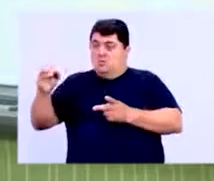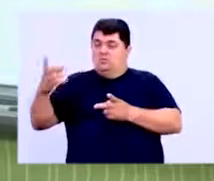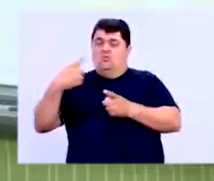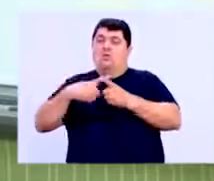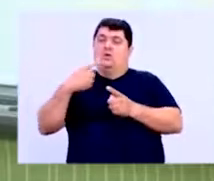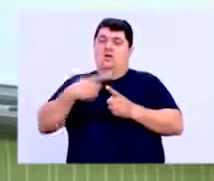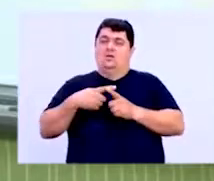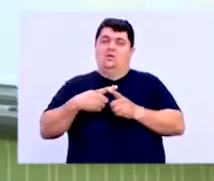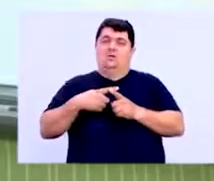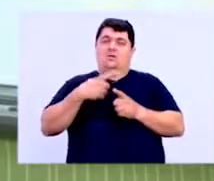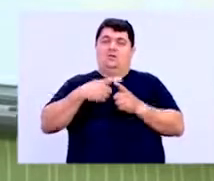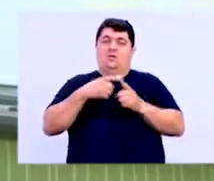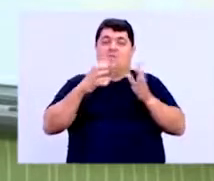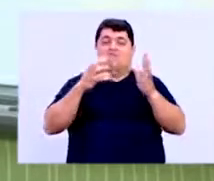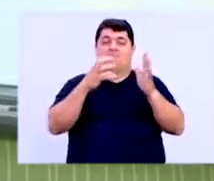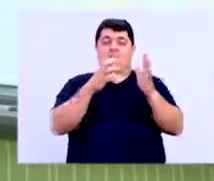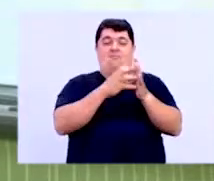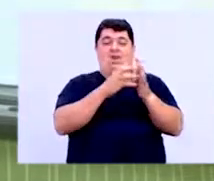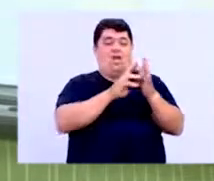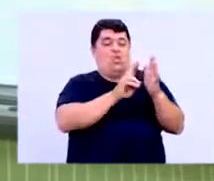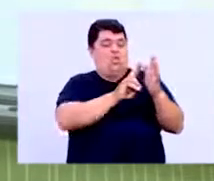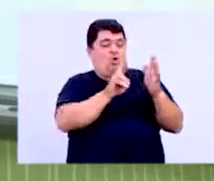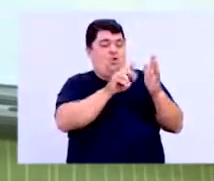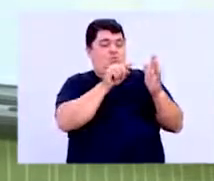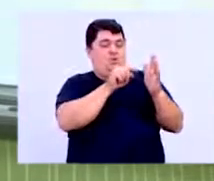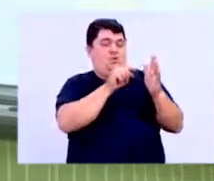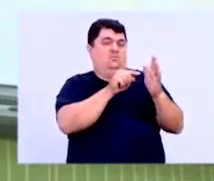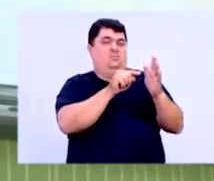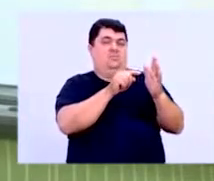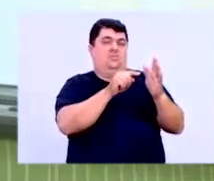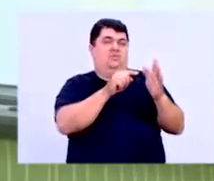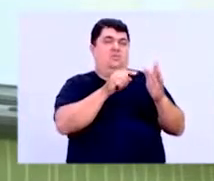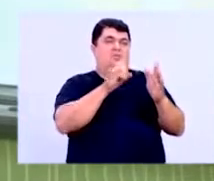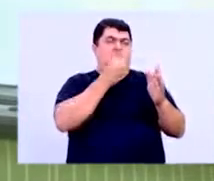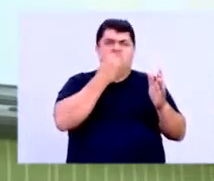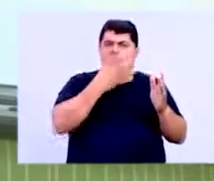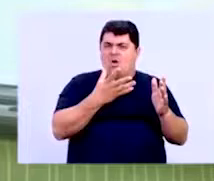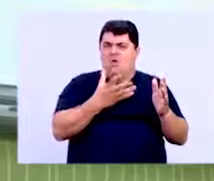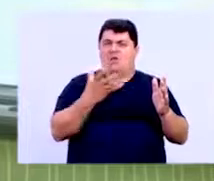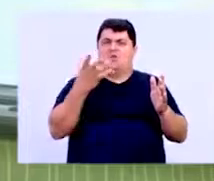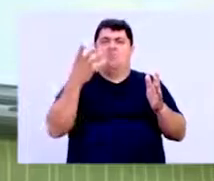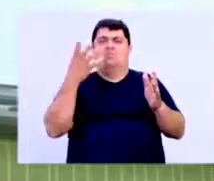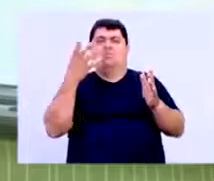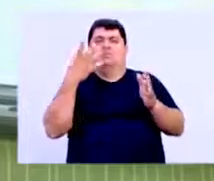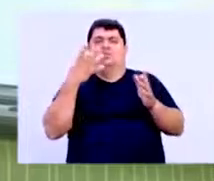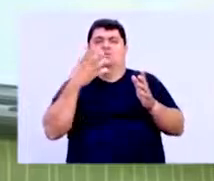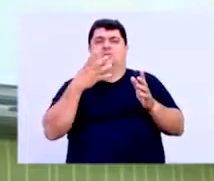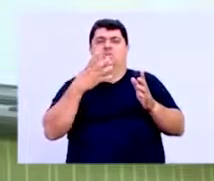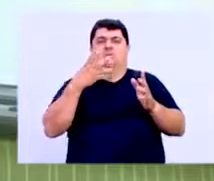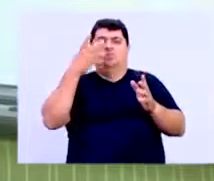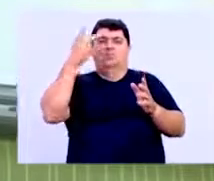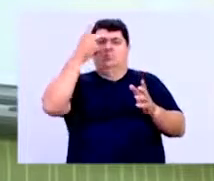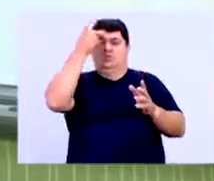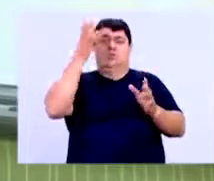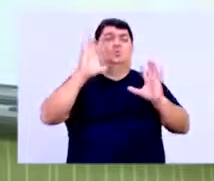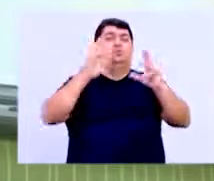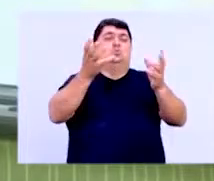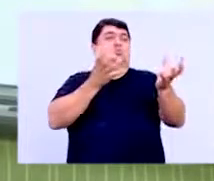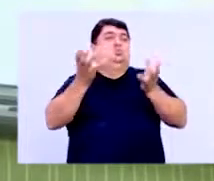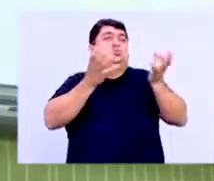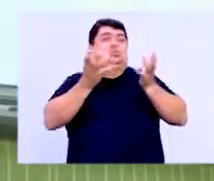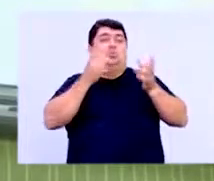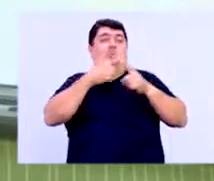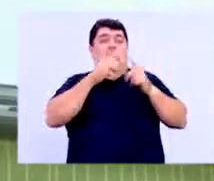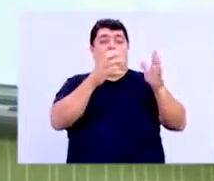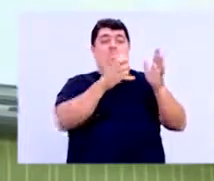quê? É a marca, existe alguma coisa por trás, qualidade, vários outros fatores a mais. E é quanto